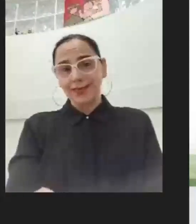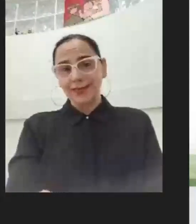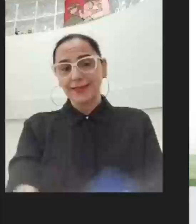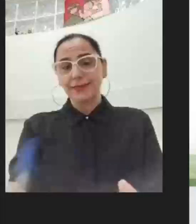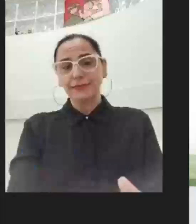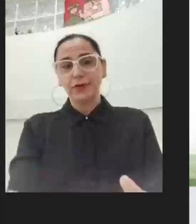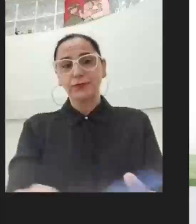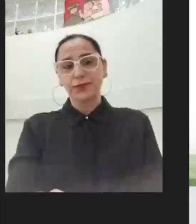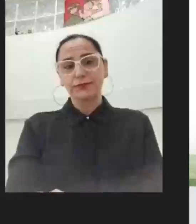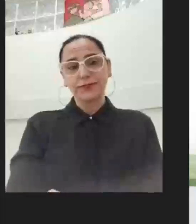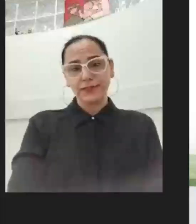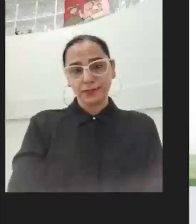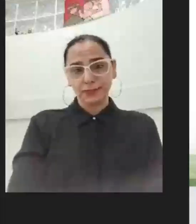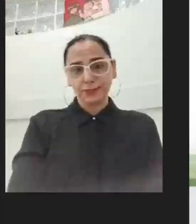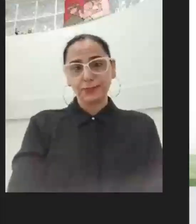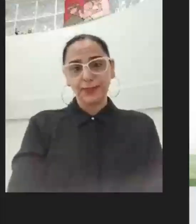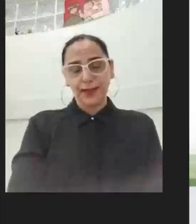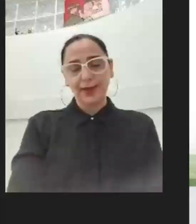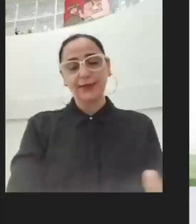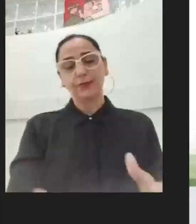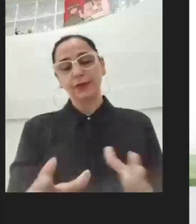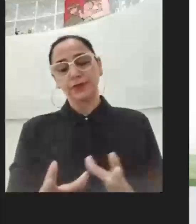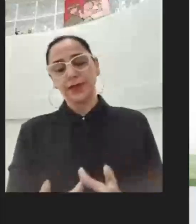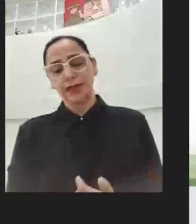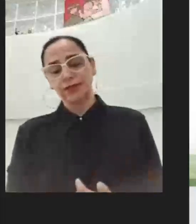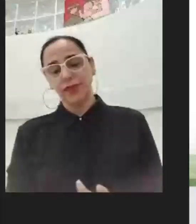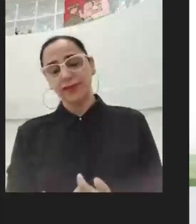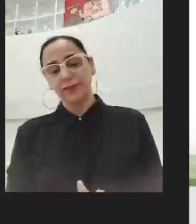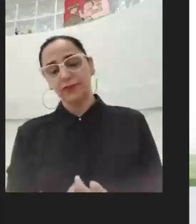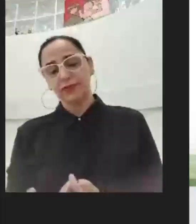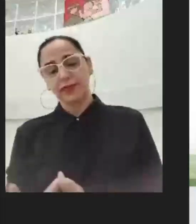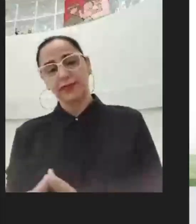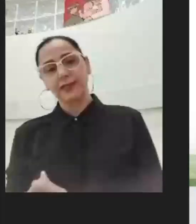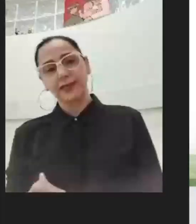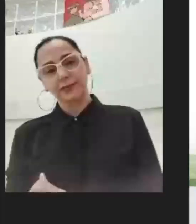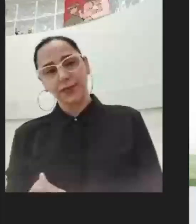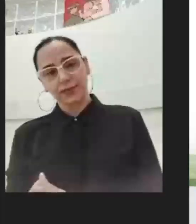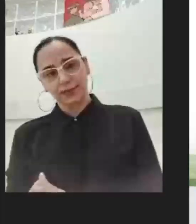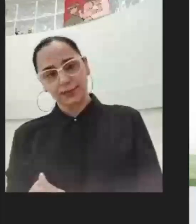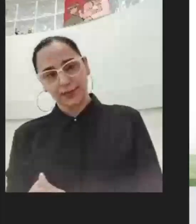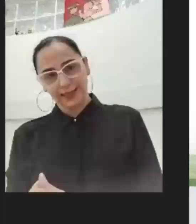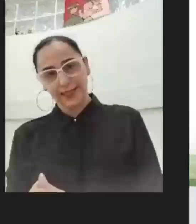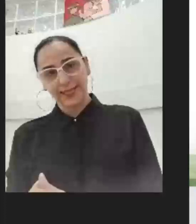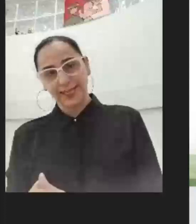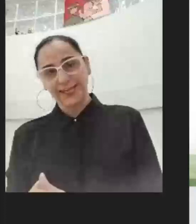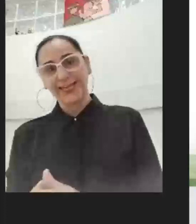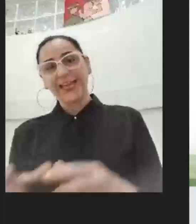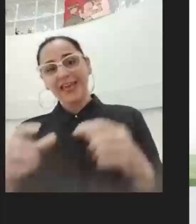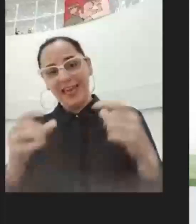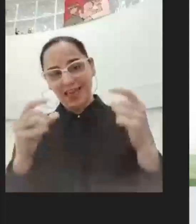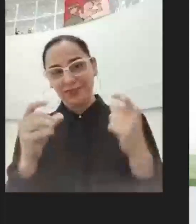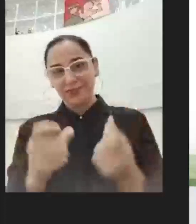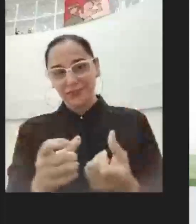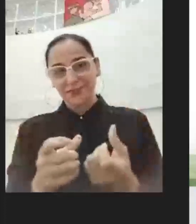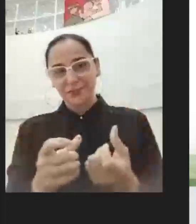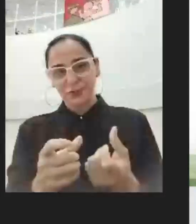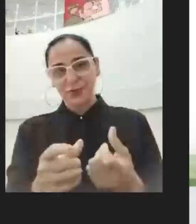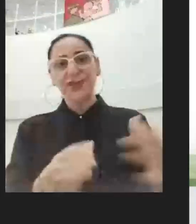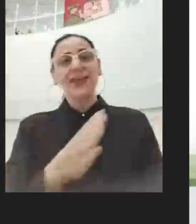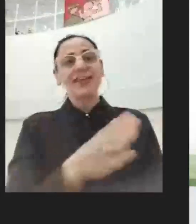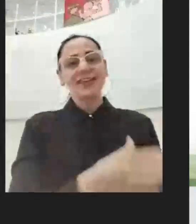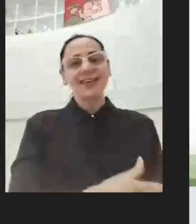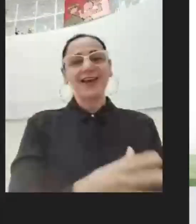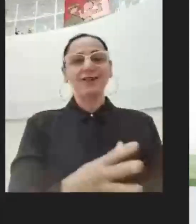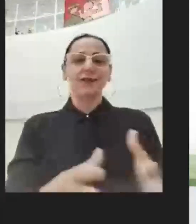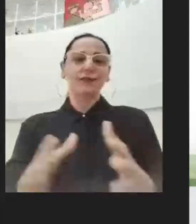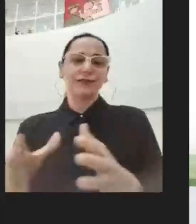surgiu a ideia da fórmula infantil. Tá? Então, as mulheres, as amas de leite que davam leitinho ali, naquele